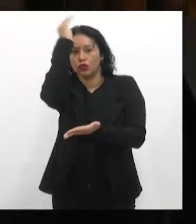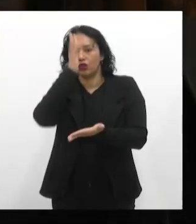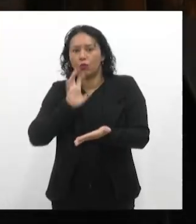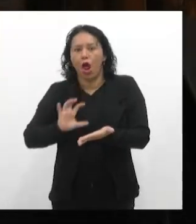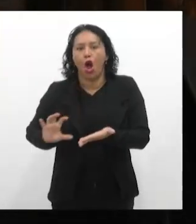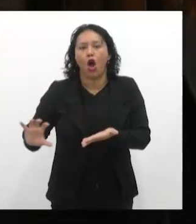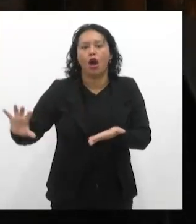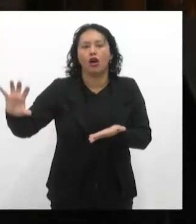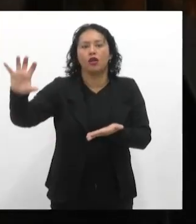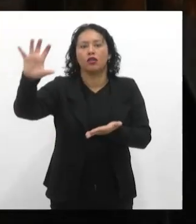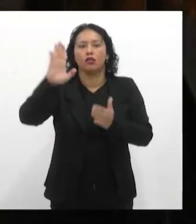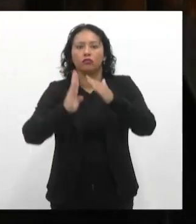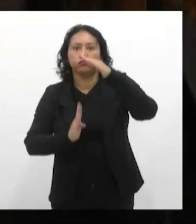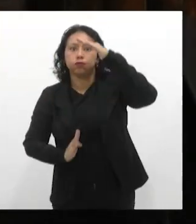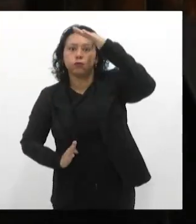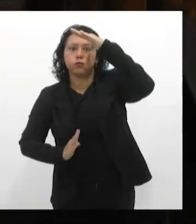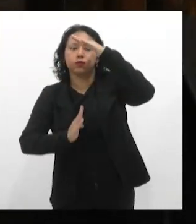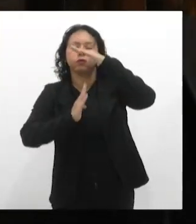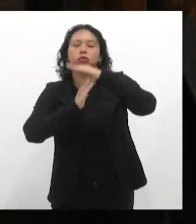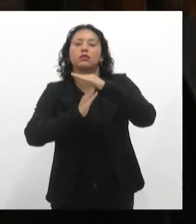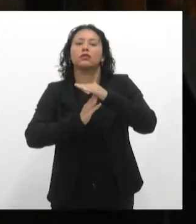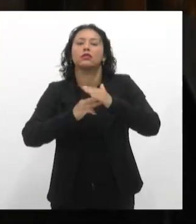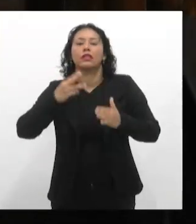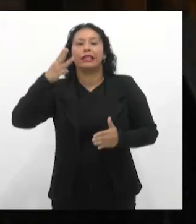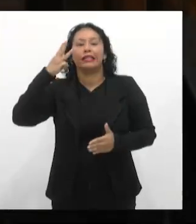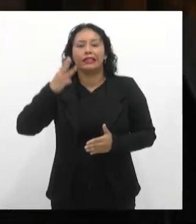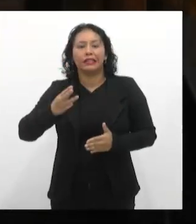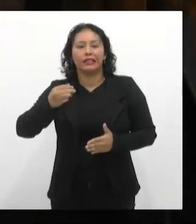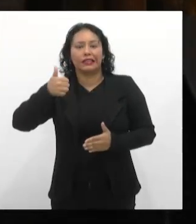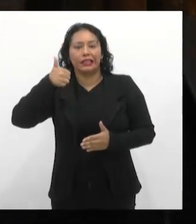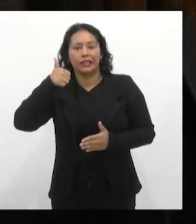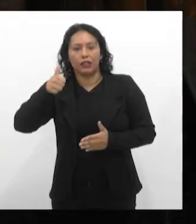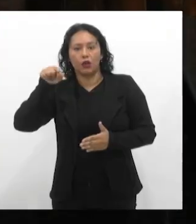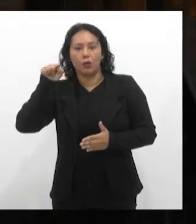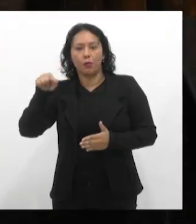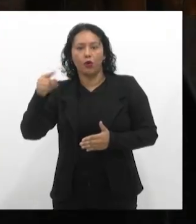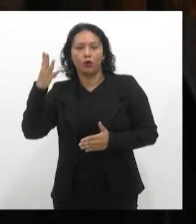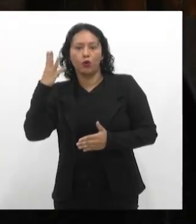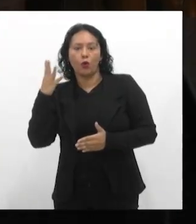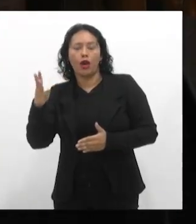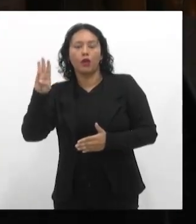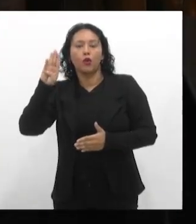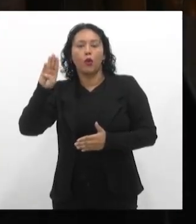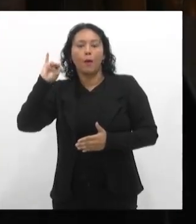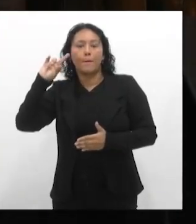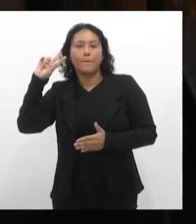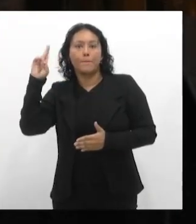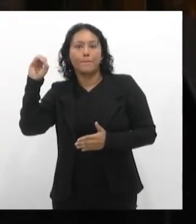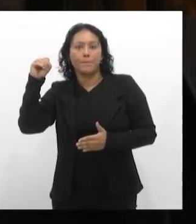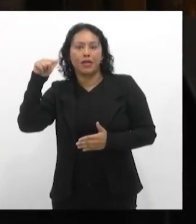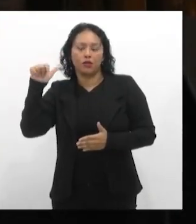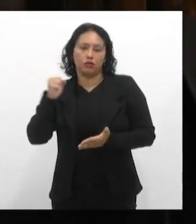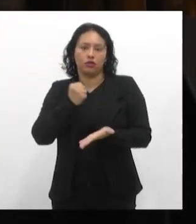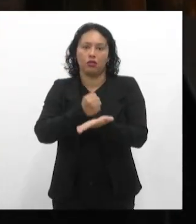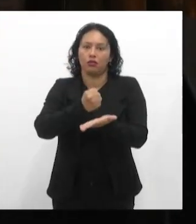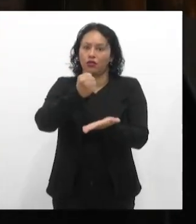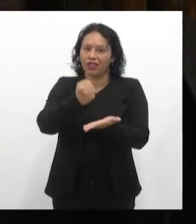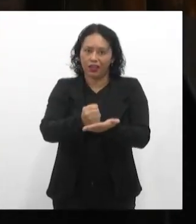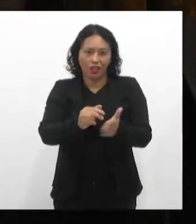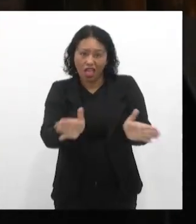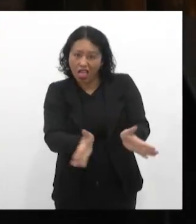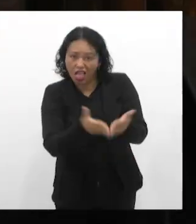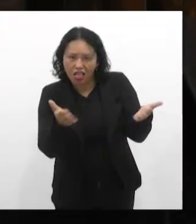brasileiros bateu um recorde histórico de 31,4 bilhões. Ou seja, os cartórios não são